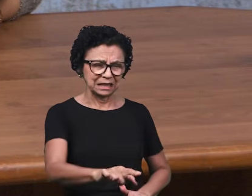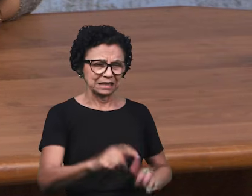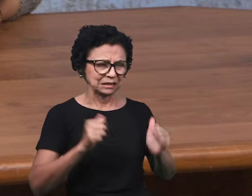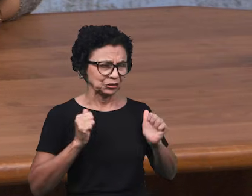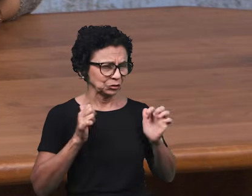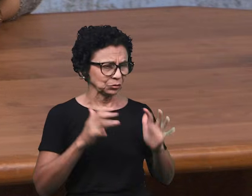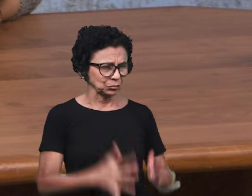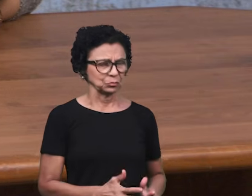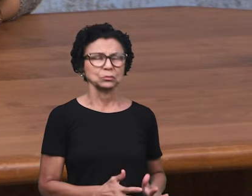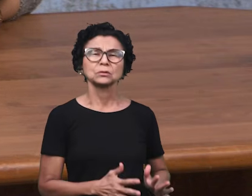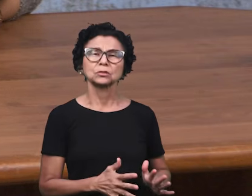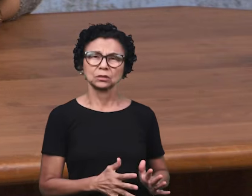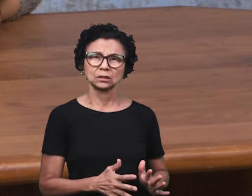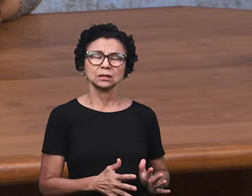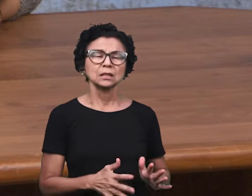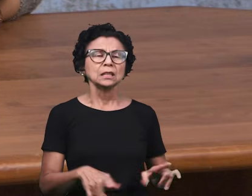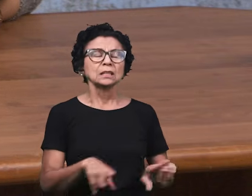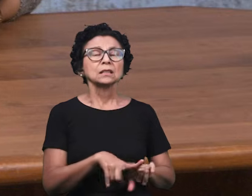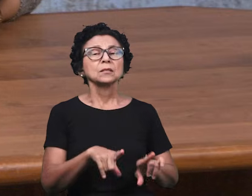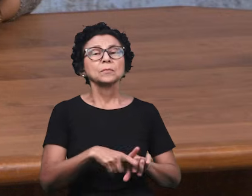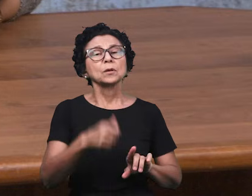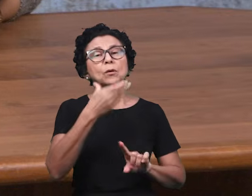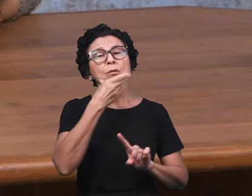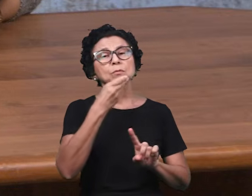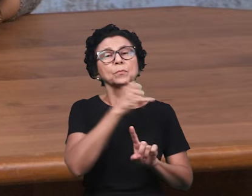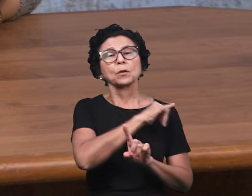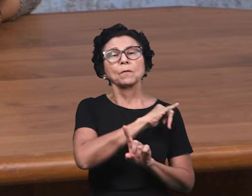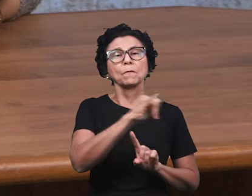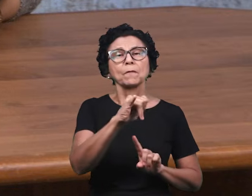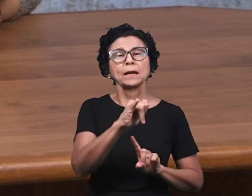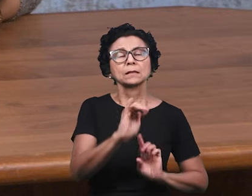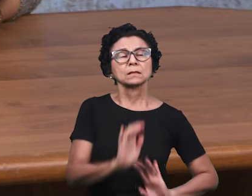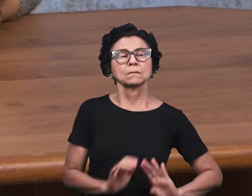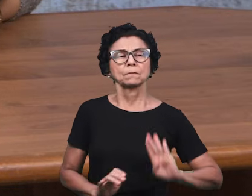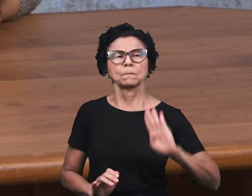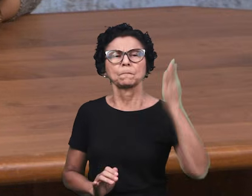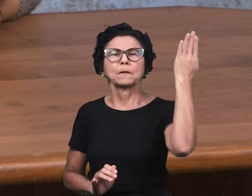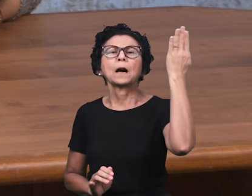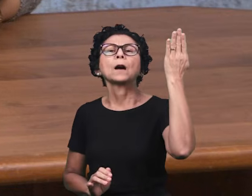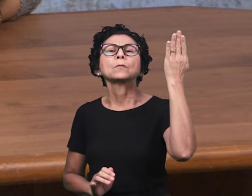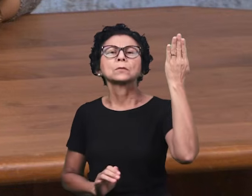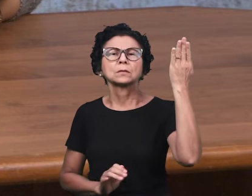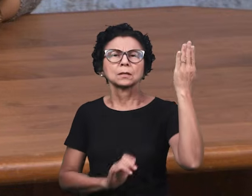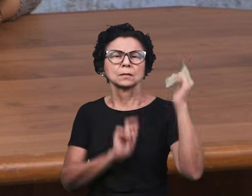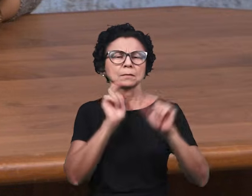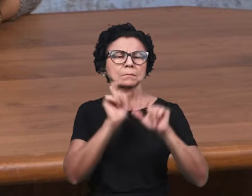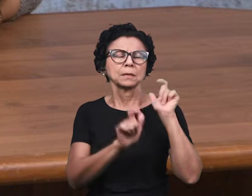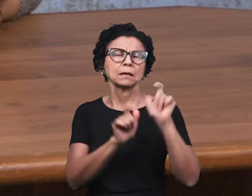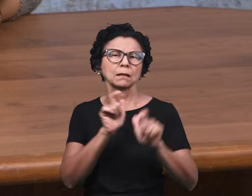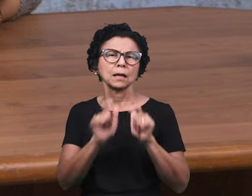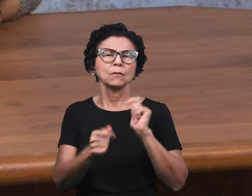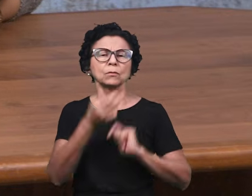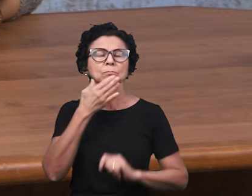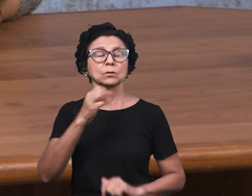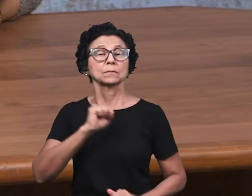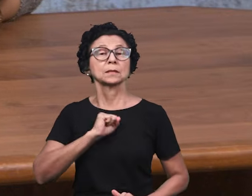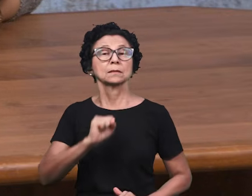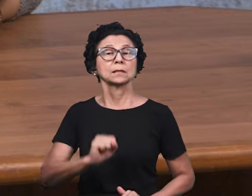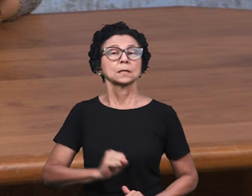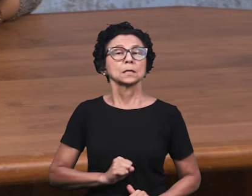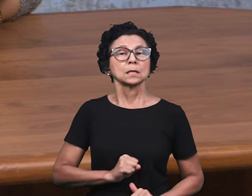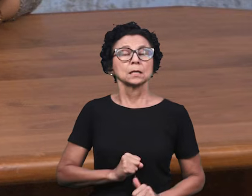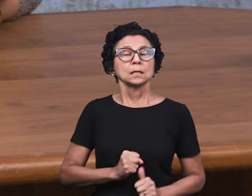terra. Os profetas profetizam falsamente e os sacerdotes dominam pelas